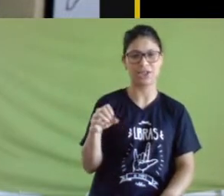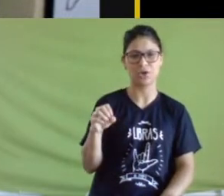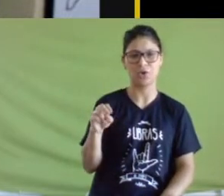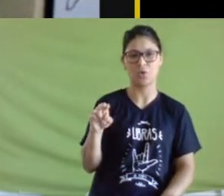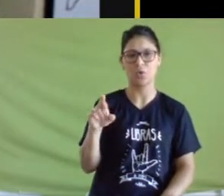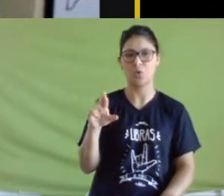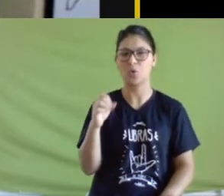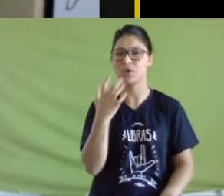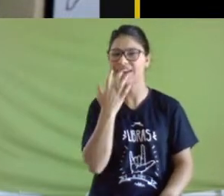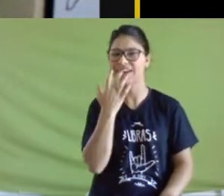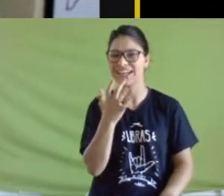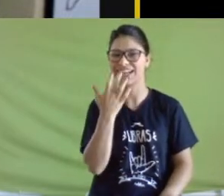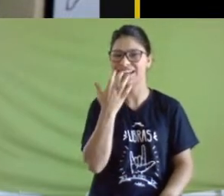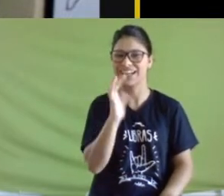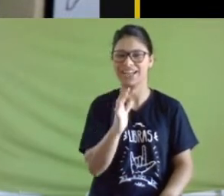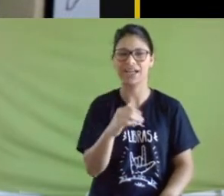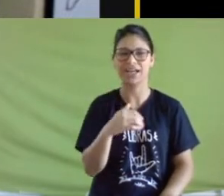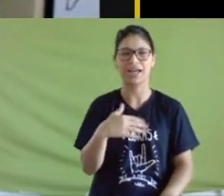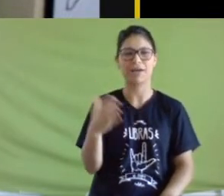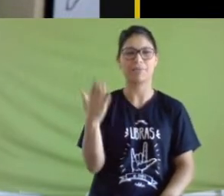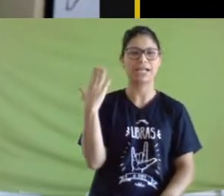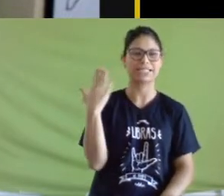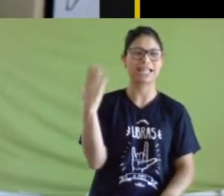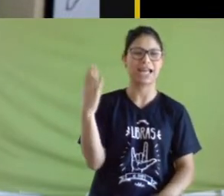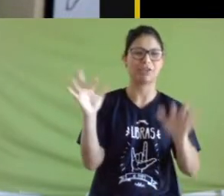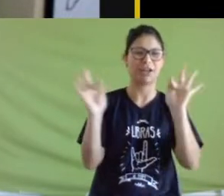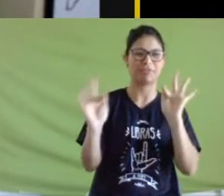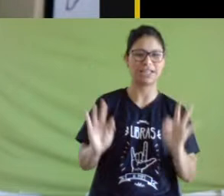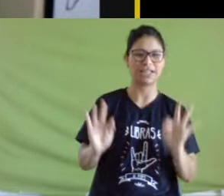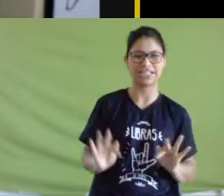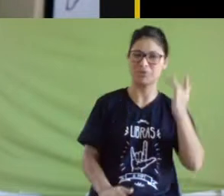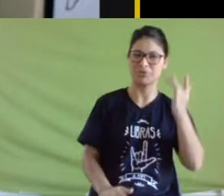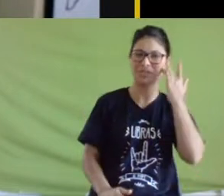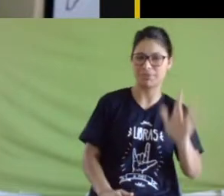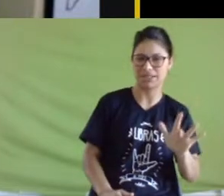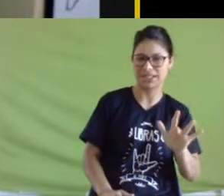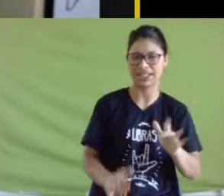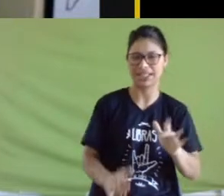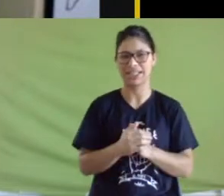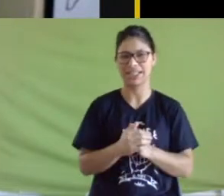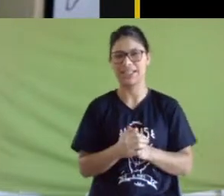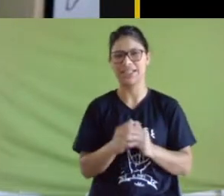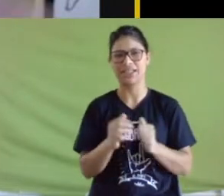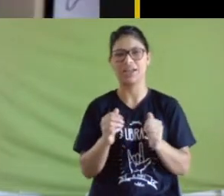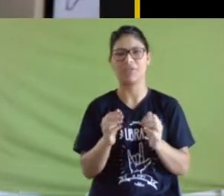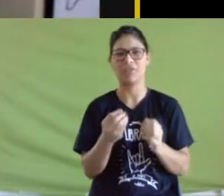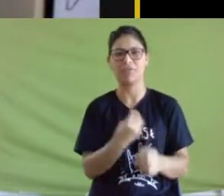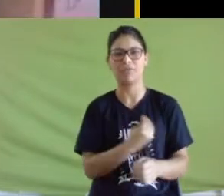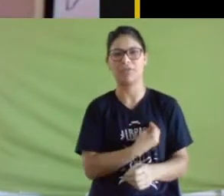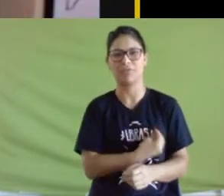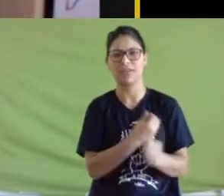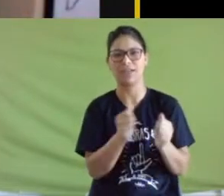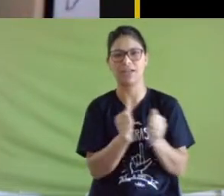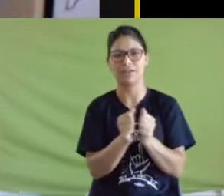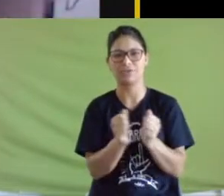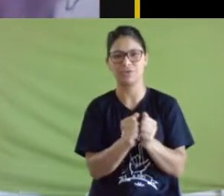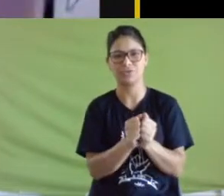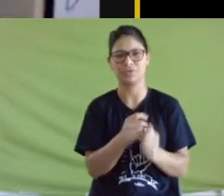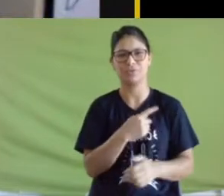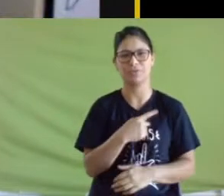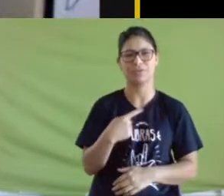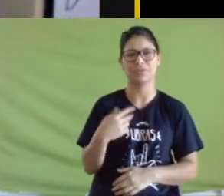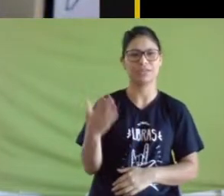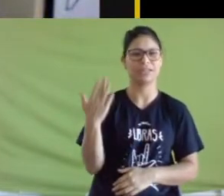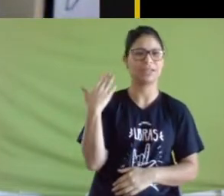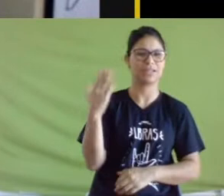não sabia, et in Arcadia ego, eu vivi lá com os pastores, naquele tempo sim que era bom, no meu